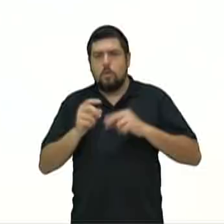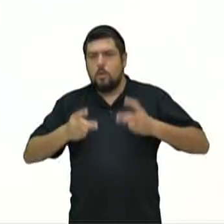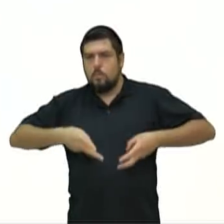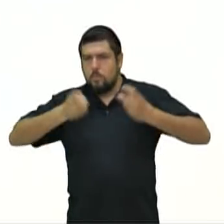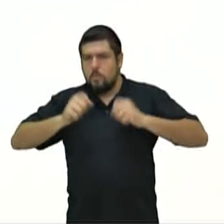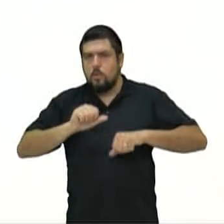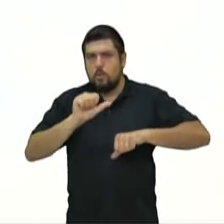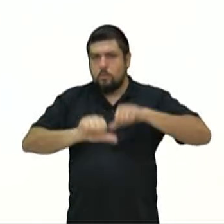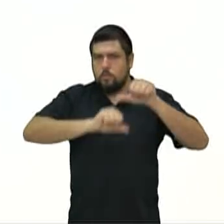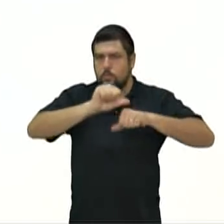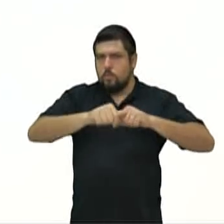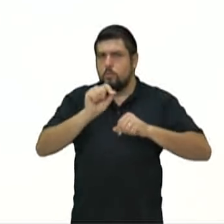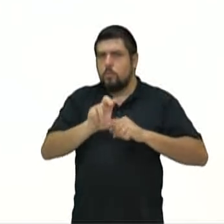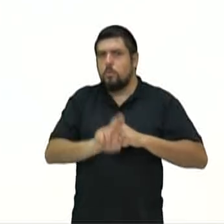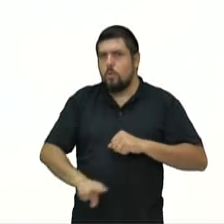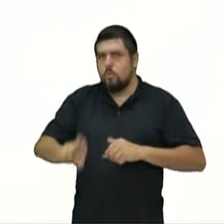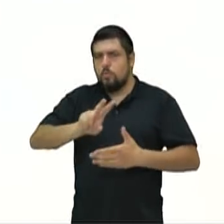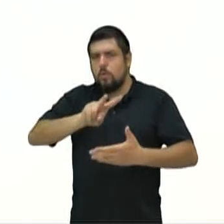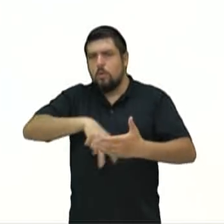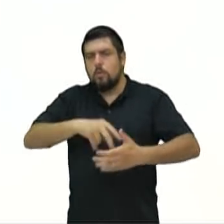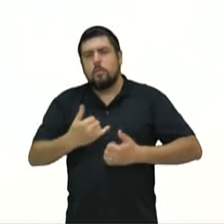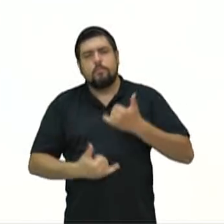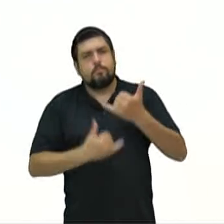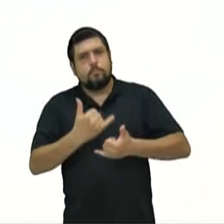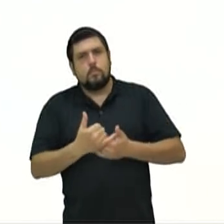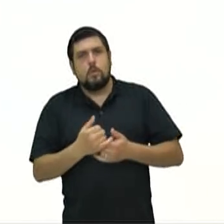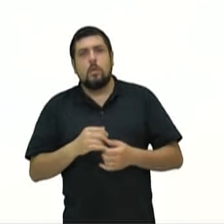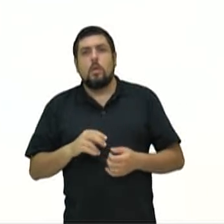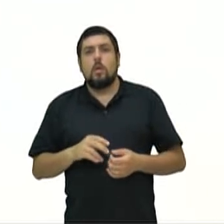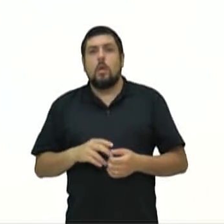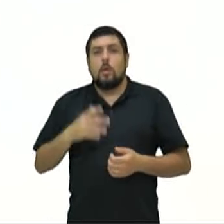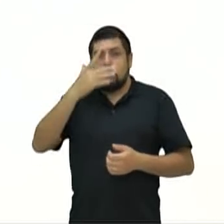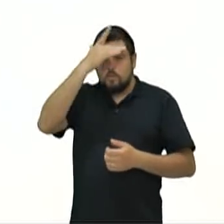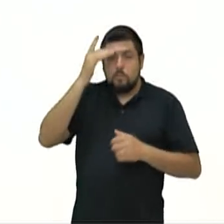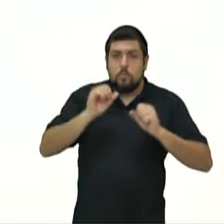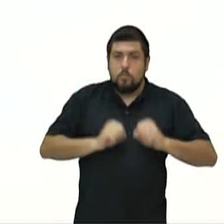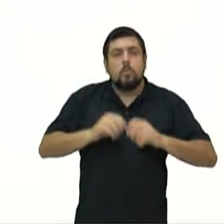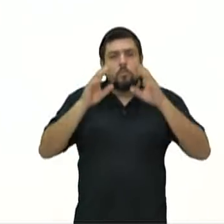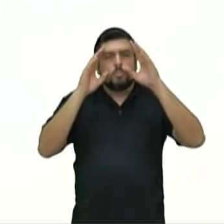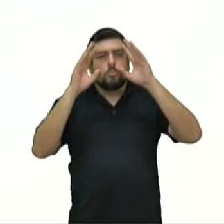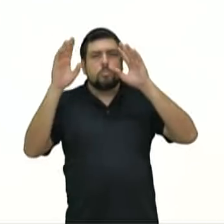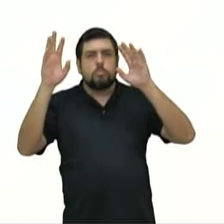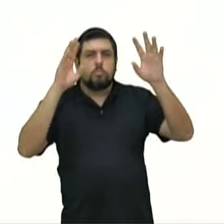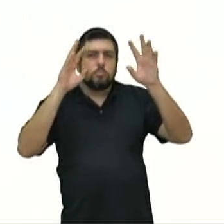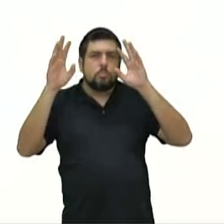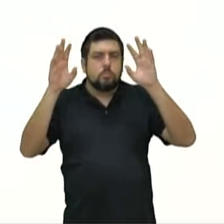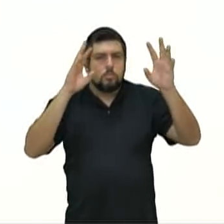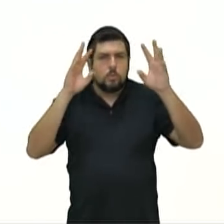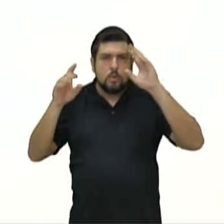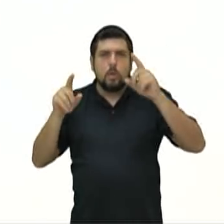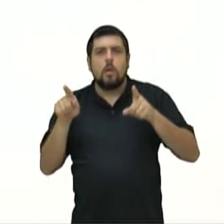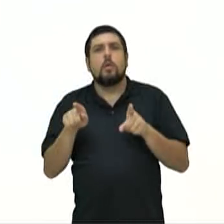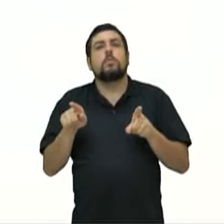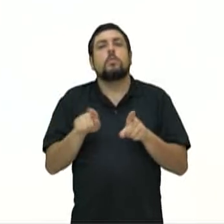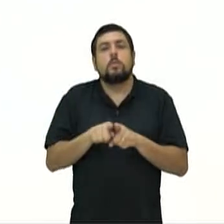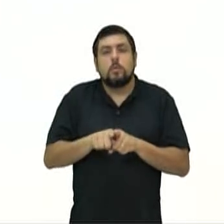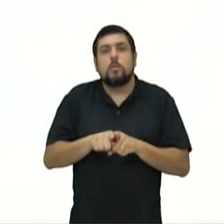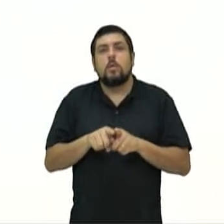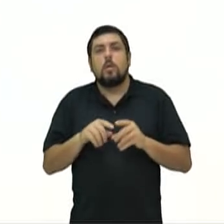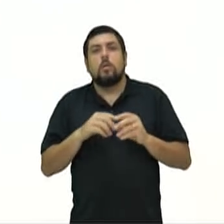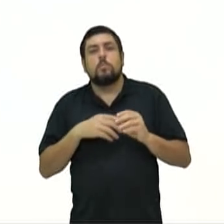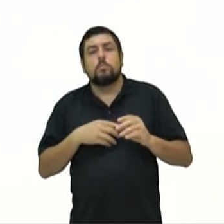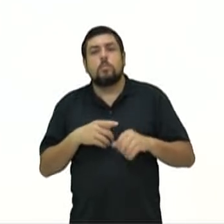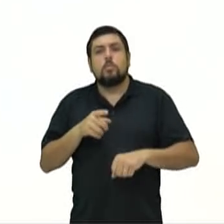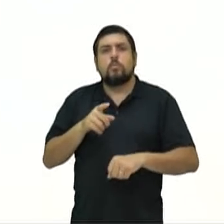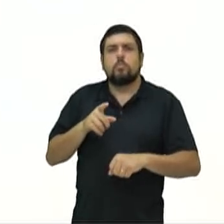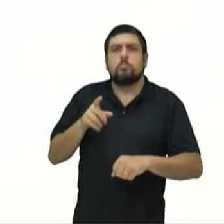transformação usando a leitura como entretenimento. O indivíduo pode usufruir dos momentos de abstração e até mesmo fuga momentânea